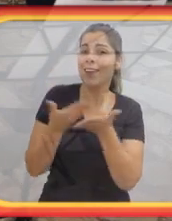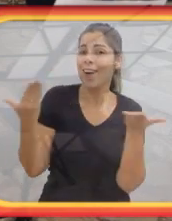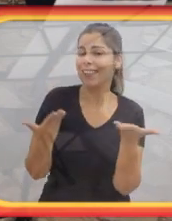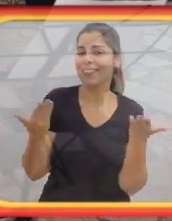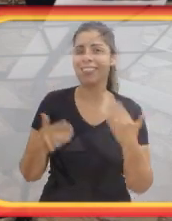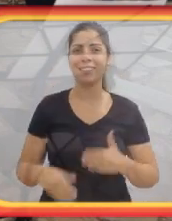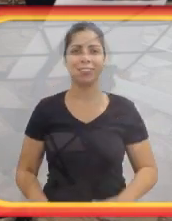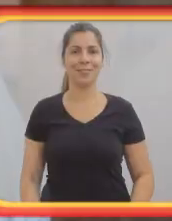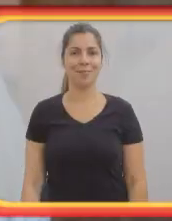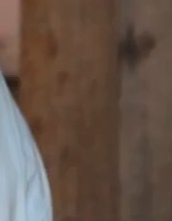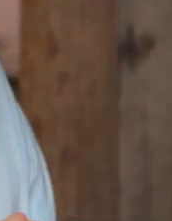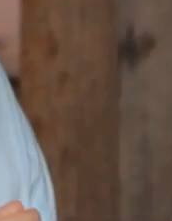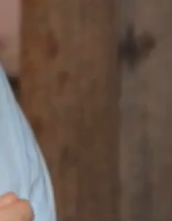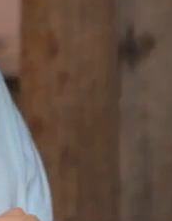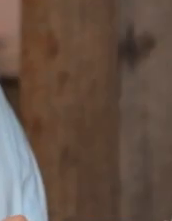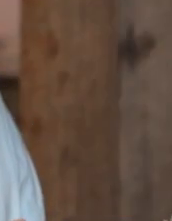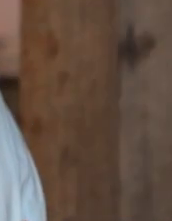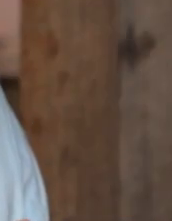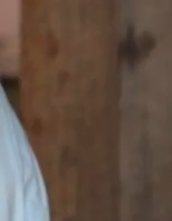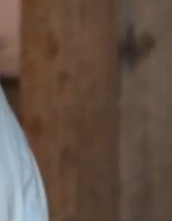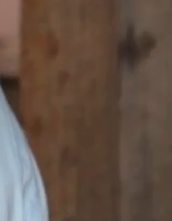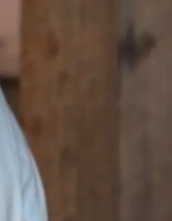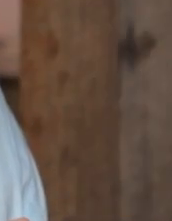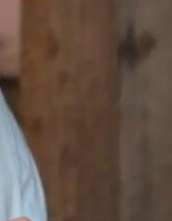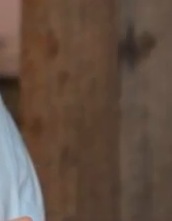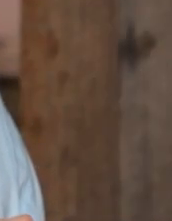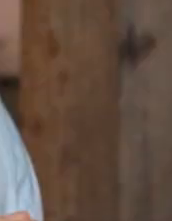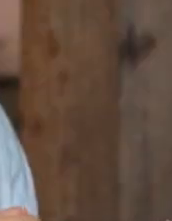isso. Estamos ali tentando, até hoje.